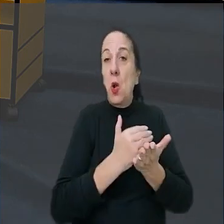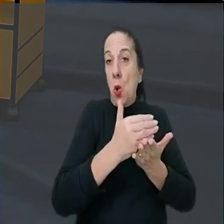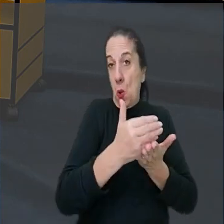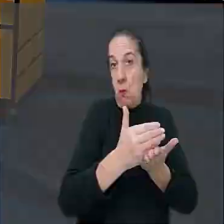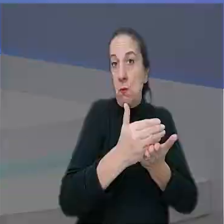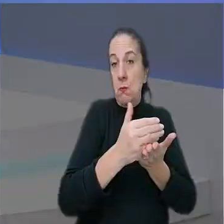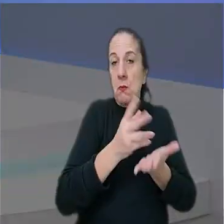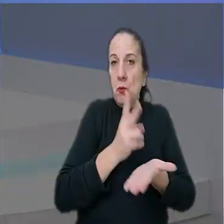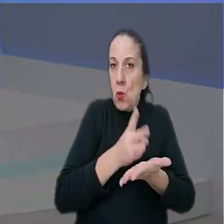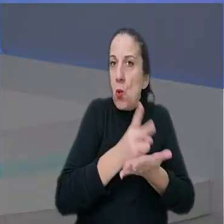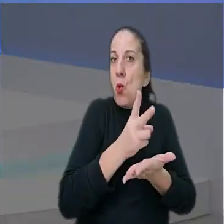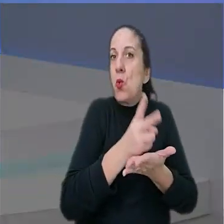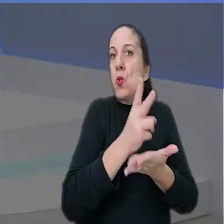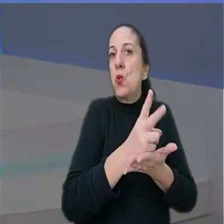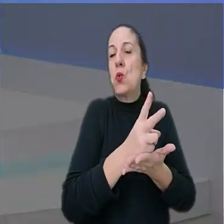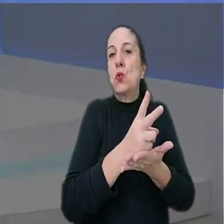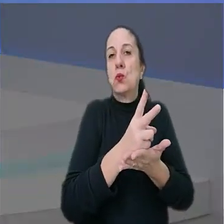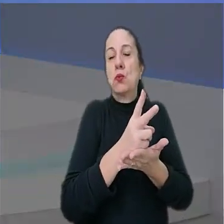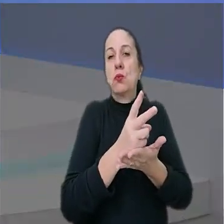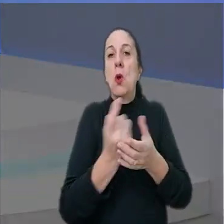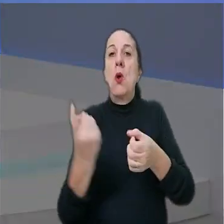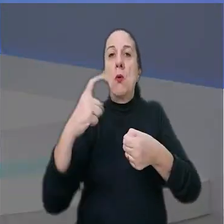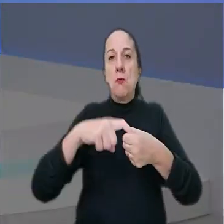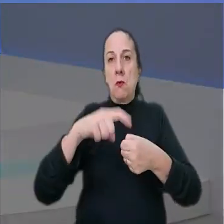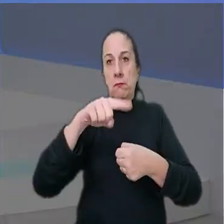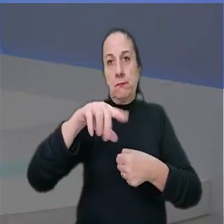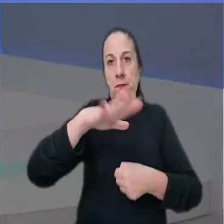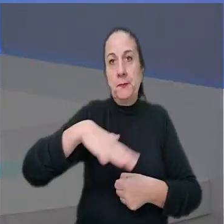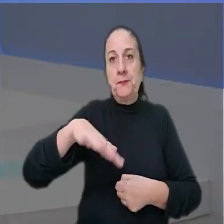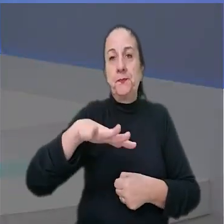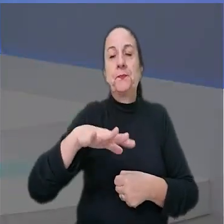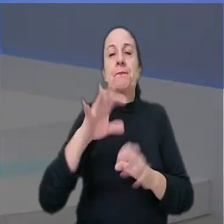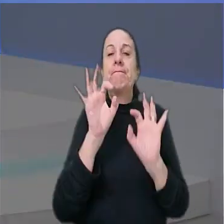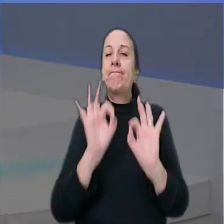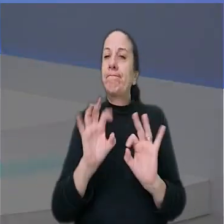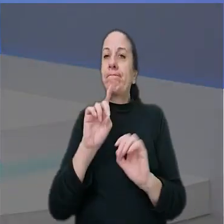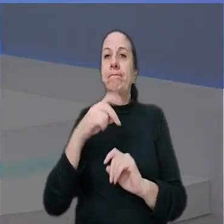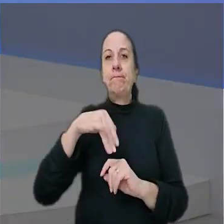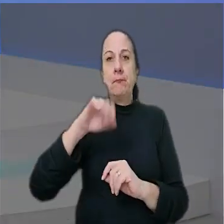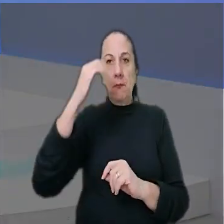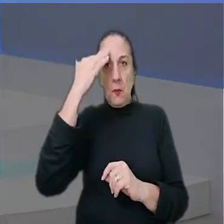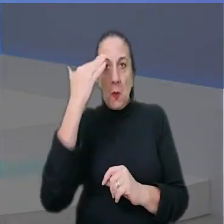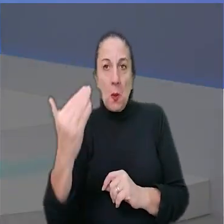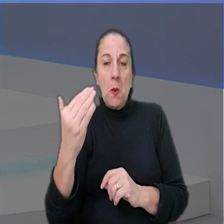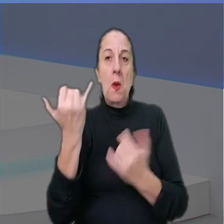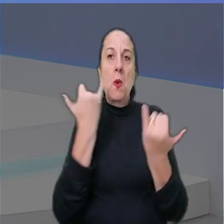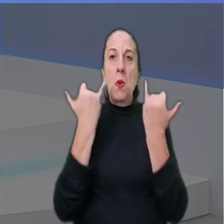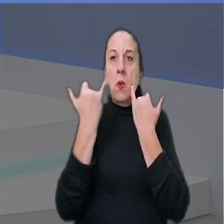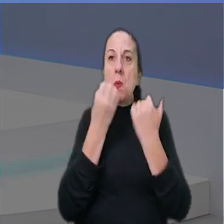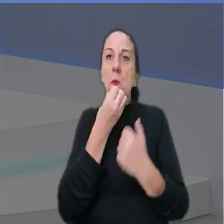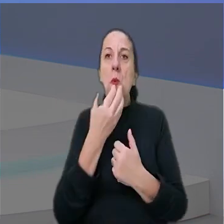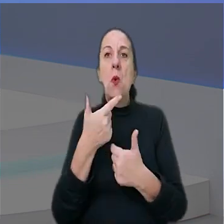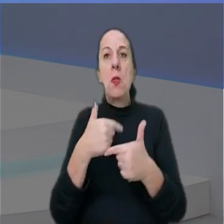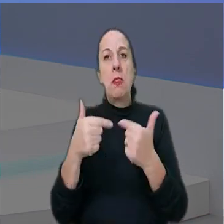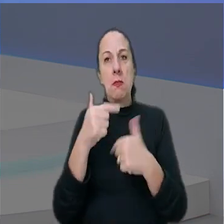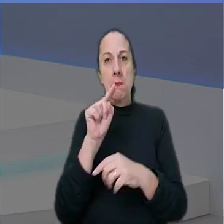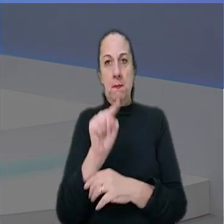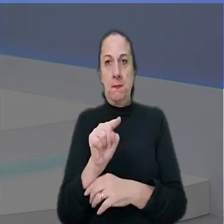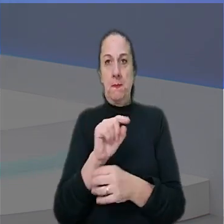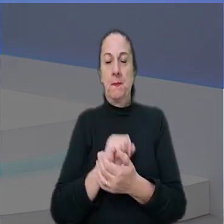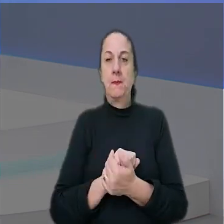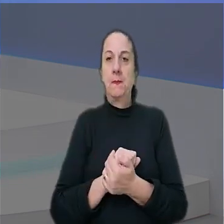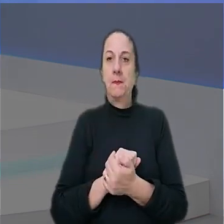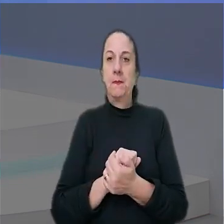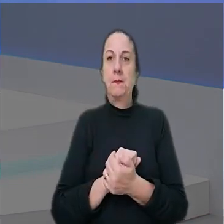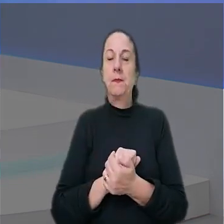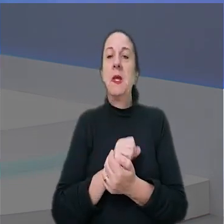trabalho de origem para o prosseguimento do caso. Eu volto com vocês no estúdio. Tá certo, Daniel. Muito obrigada pelas informações. Bom trabalho para